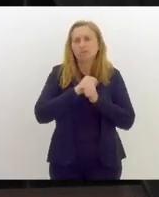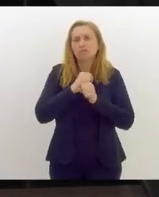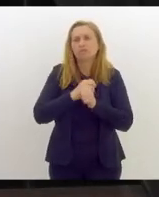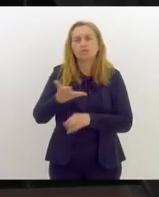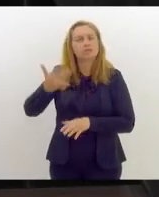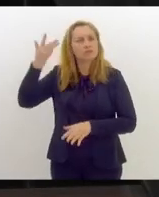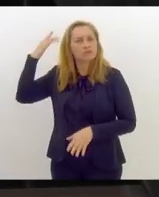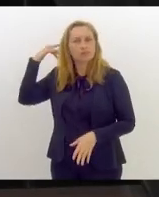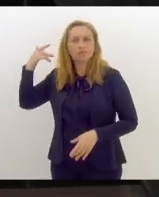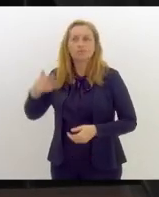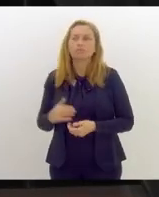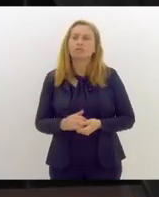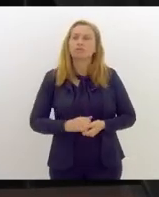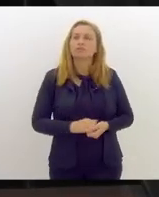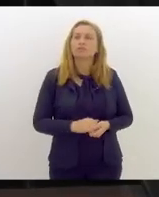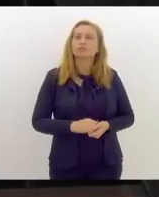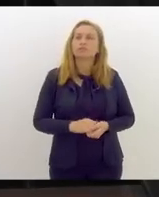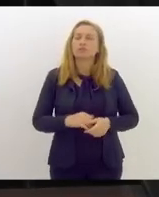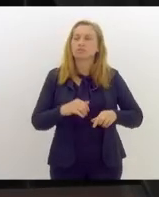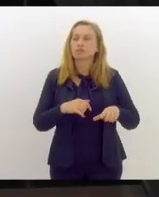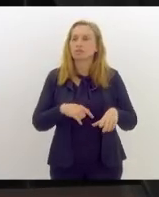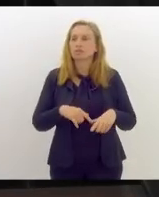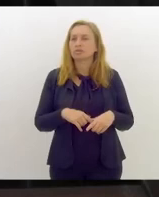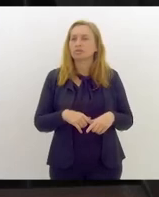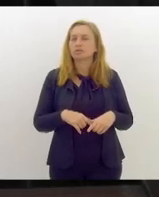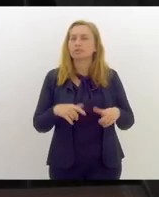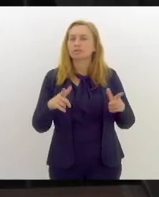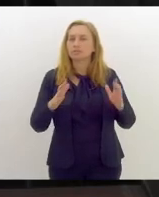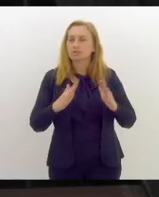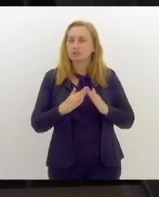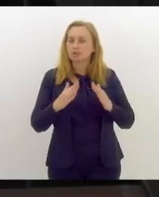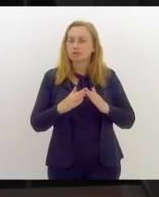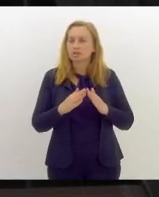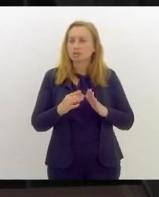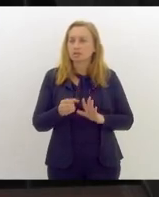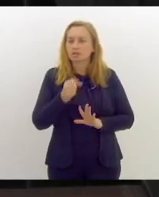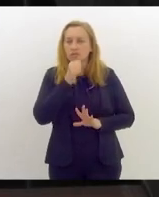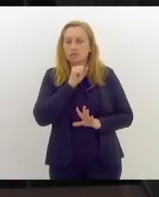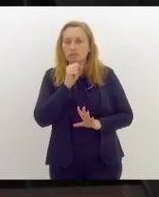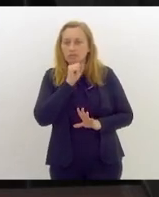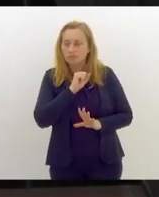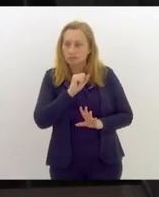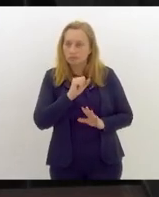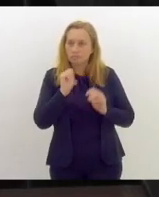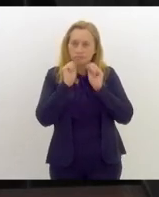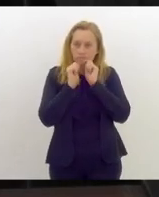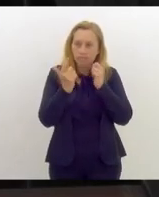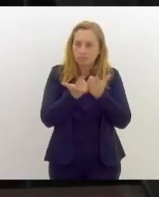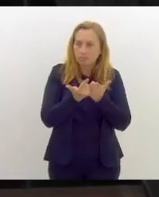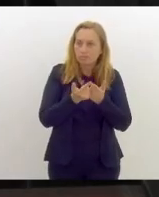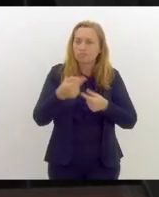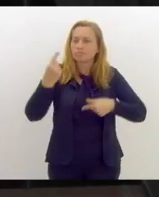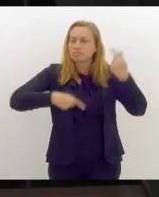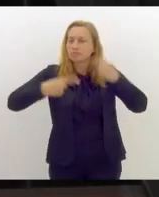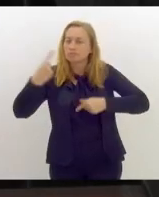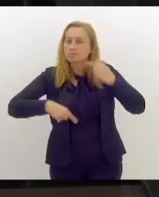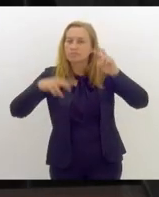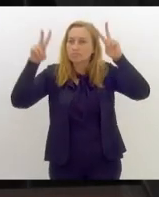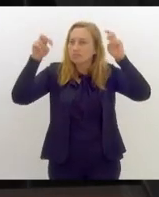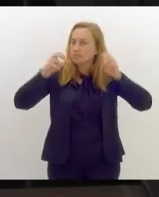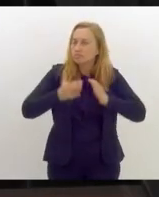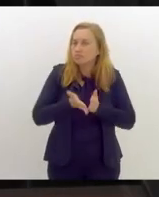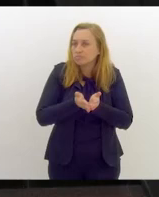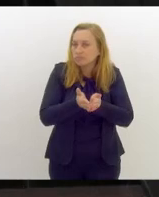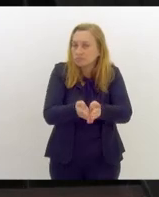travamos nessa casa ainda na antiga sede debates incansáveis sobre a questão das barcas sobretudo